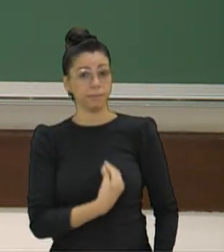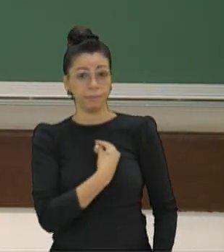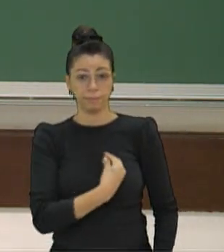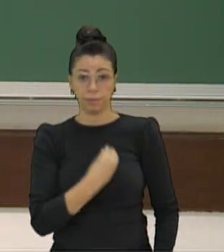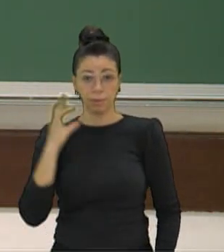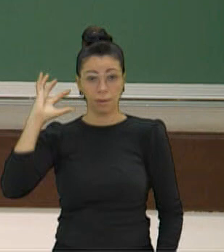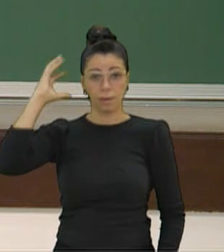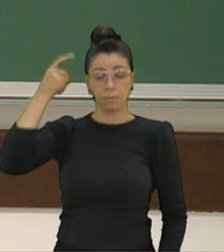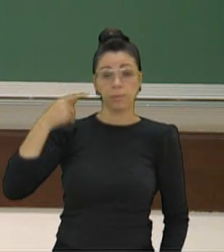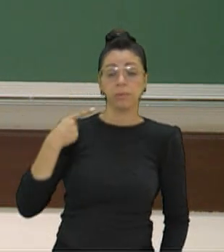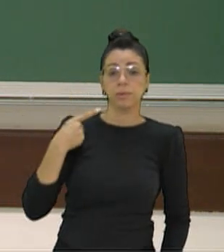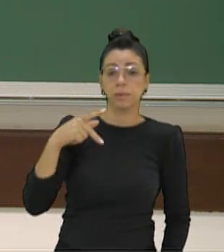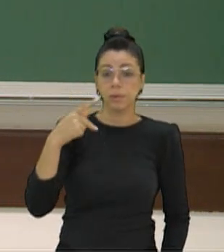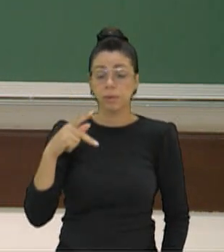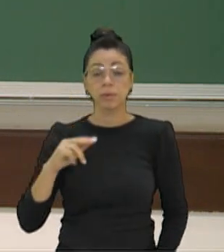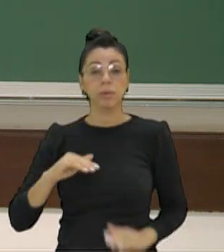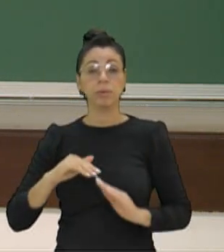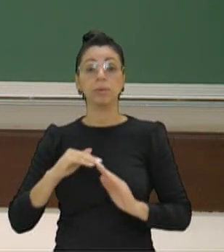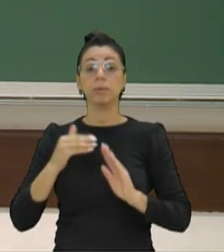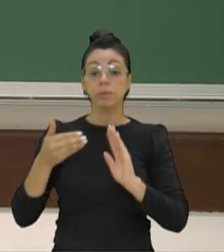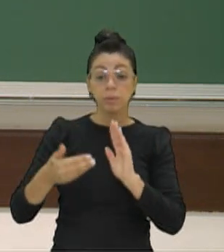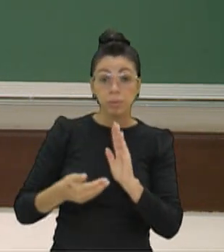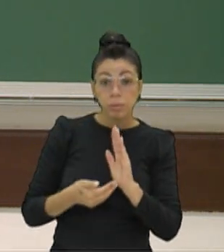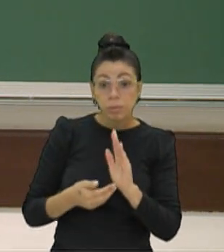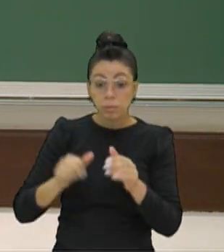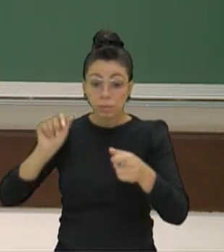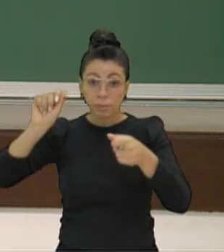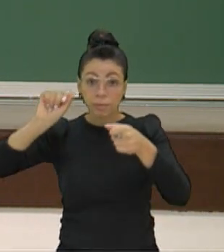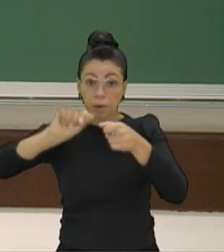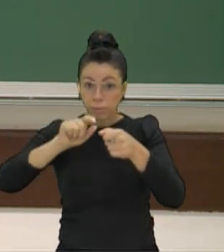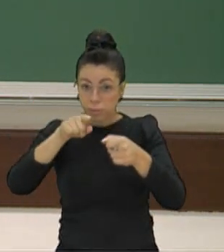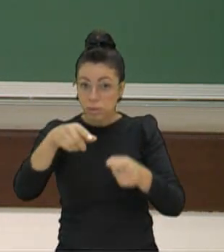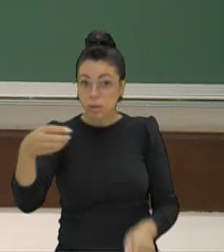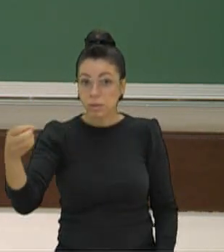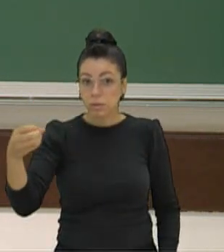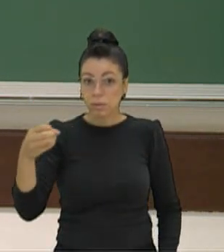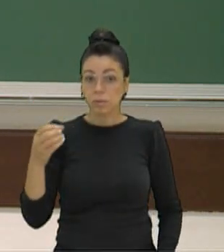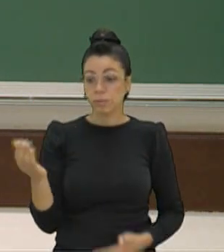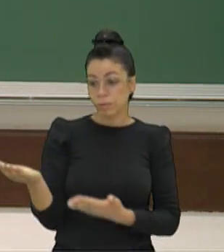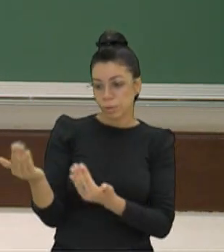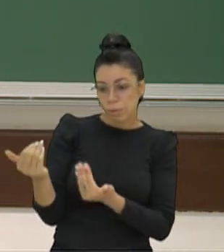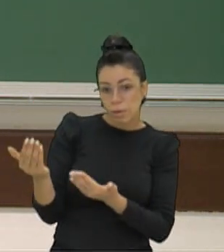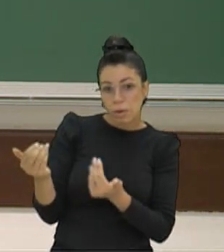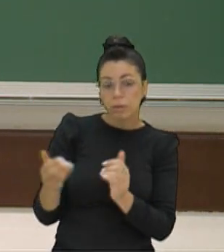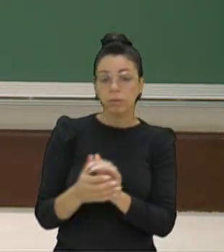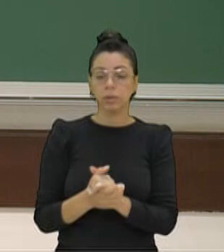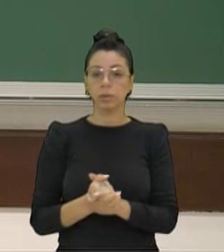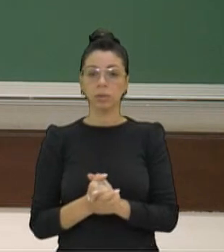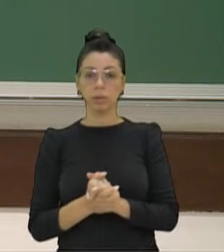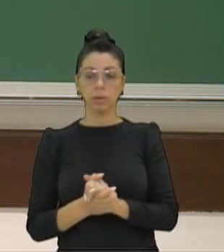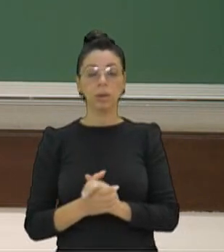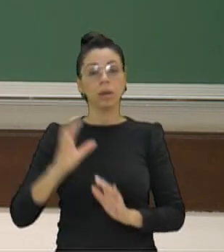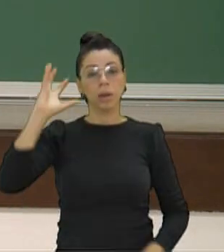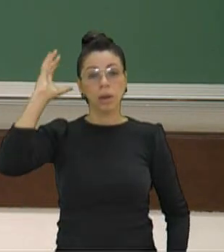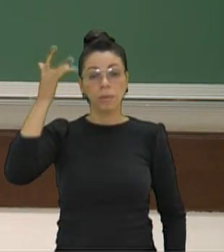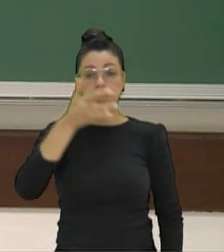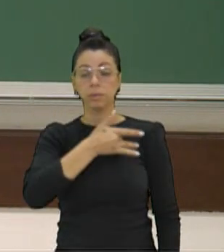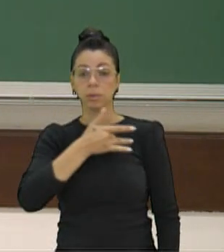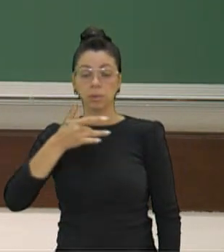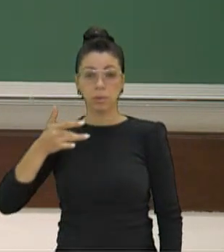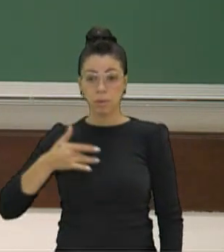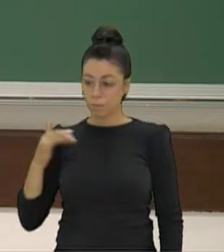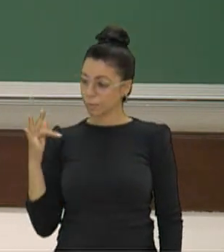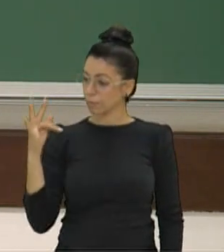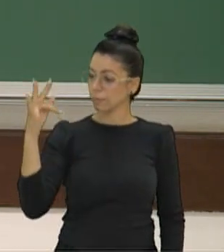seus hábitos, tudo que a gente faz, tá? Desde já, vocês são novos, né? Mas tudo que você faz, mantém de hábitos saudáveis, lá